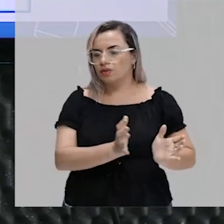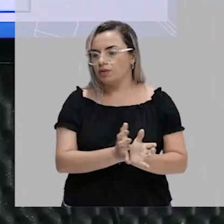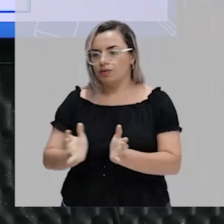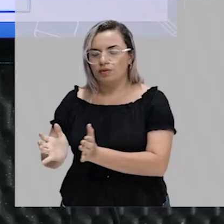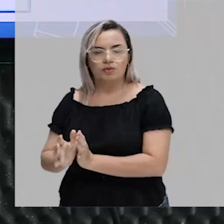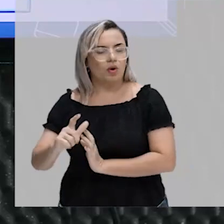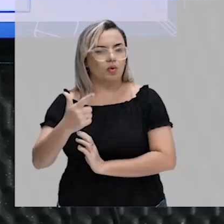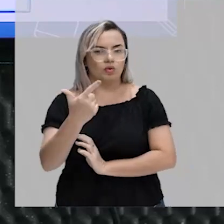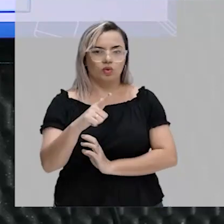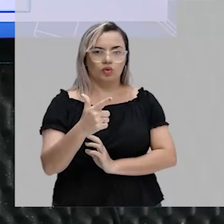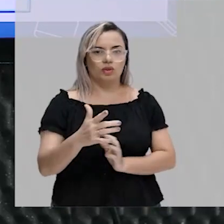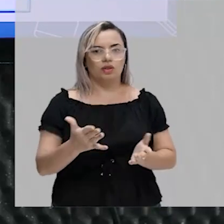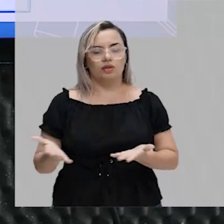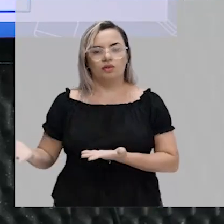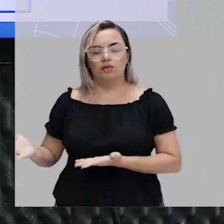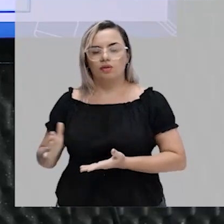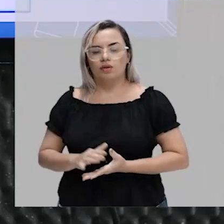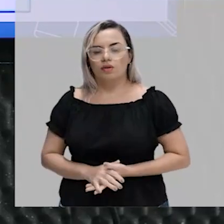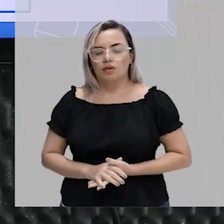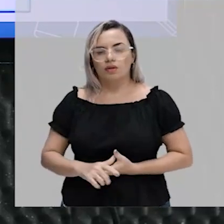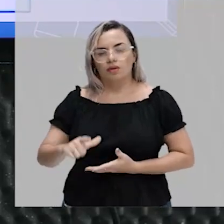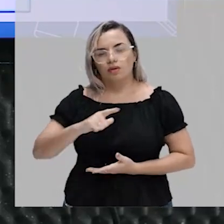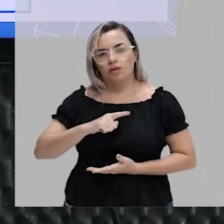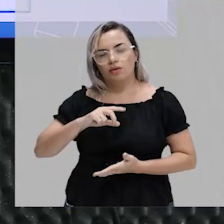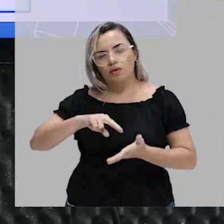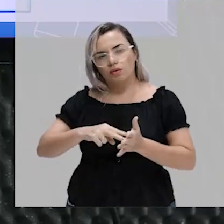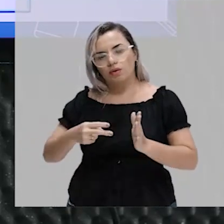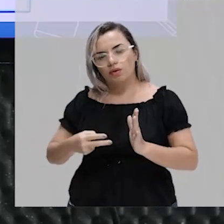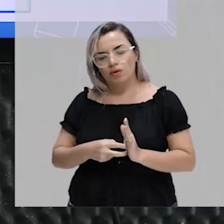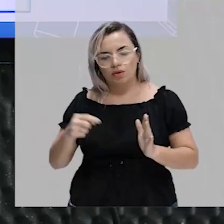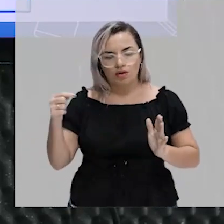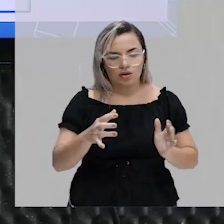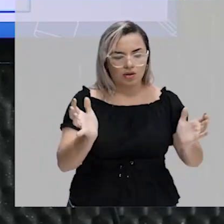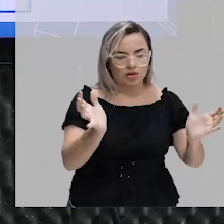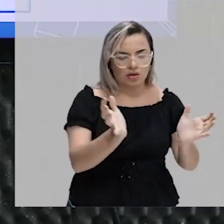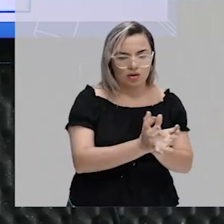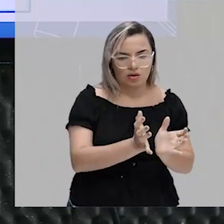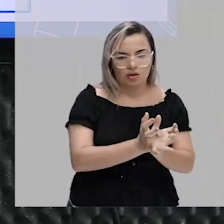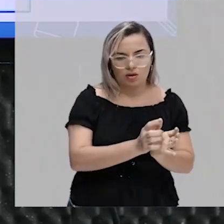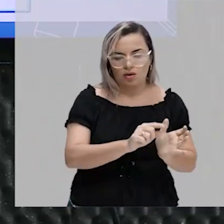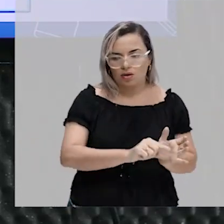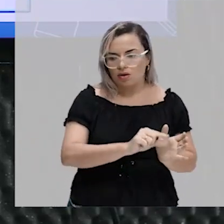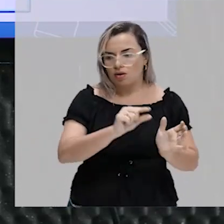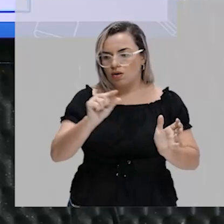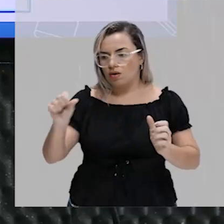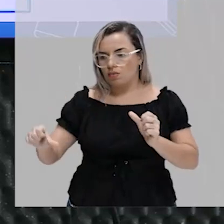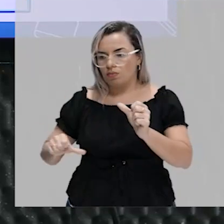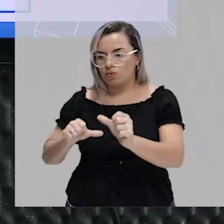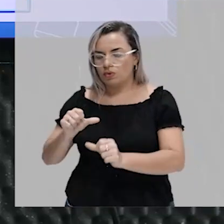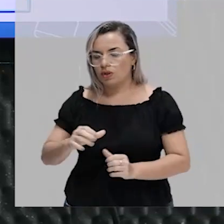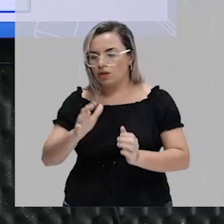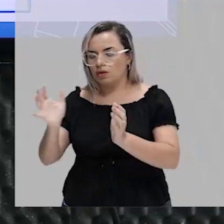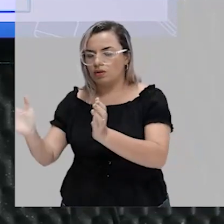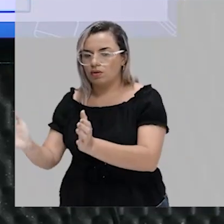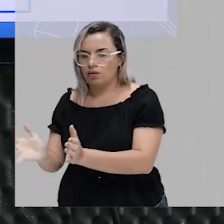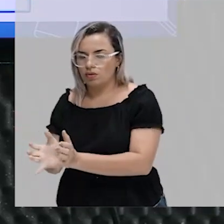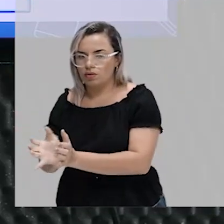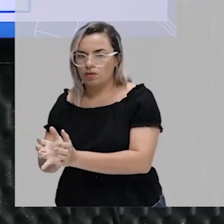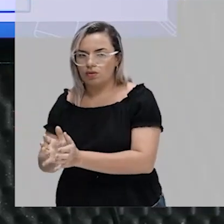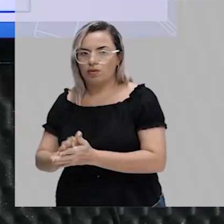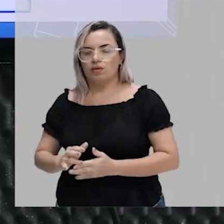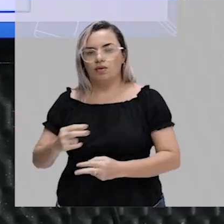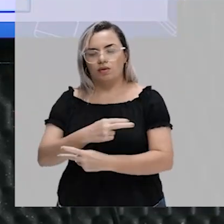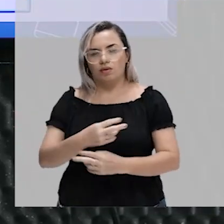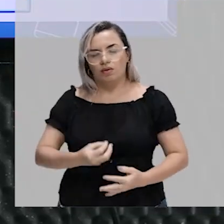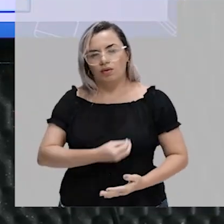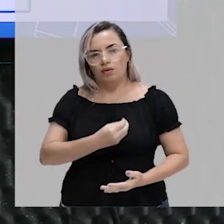seria essa troca de informação genética? Seria indivíduos desse grupo pularem para esse outro local aqui e ter